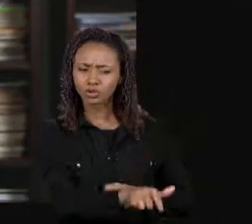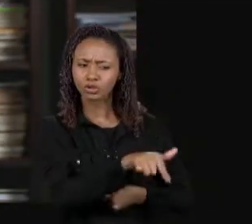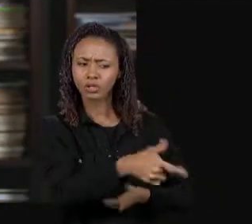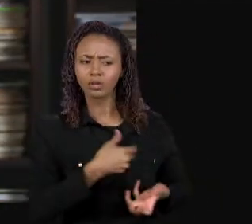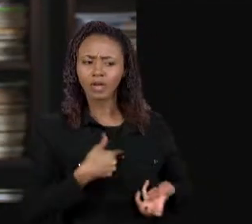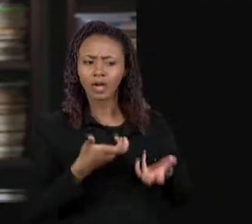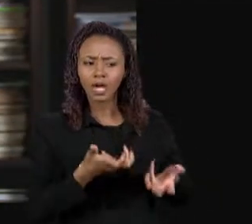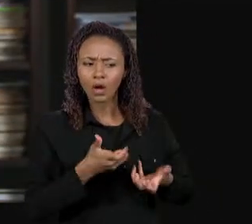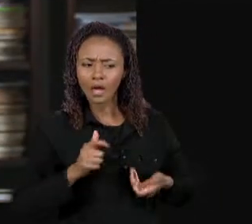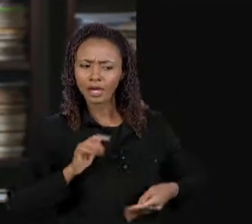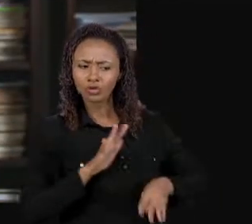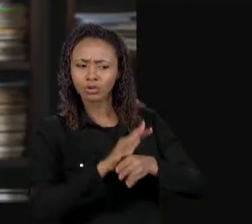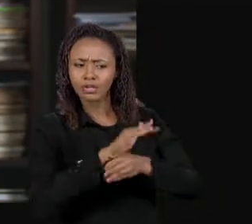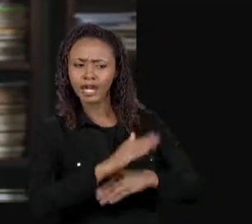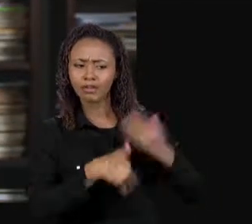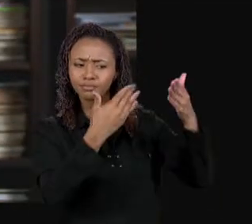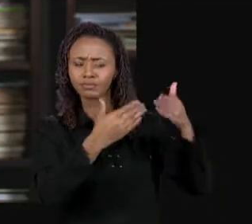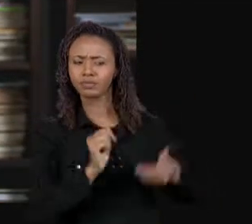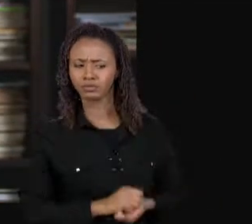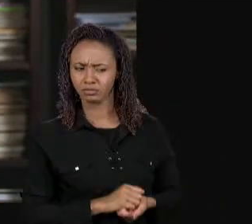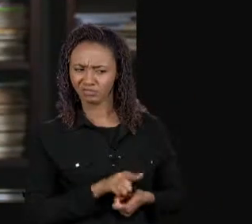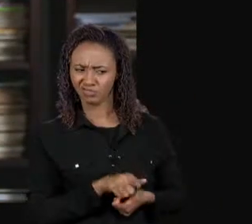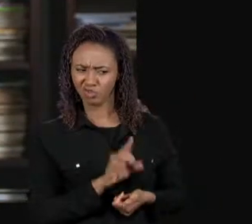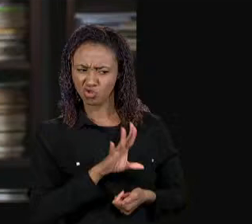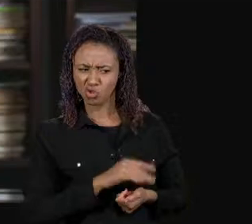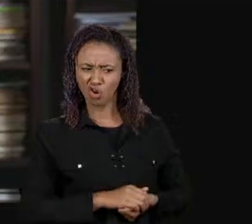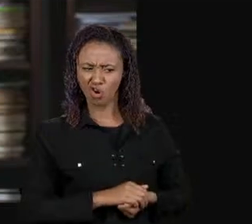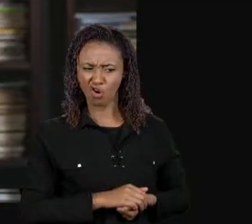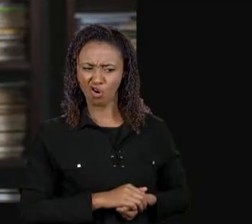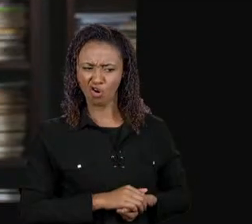Sujeitos fragmentados, né? Sujeitos que